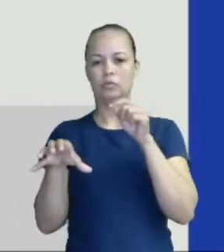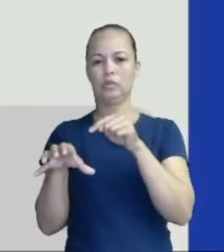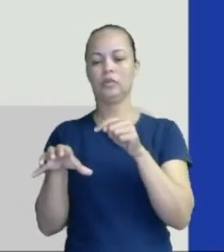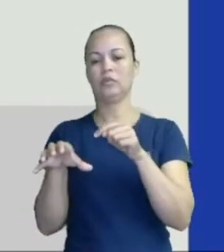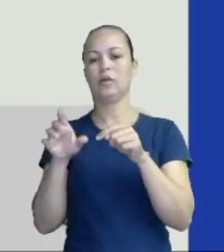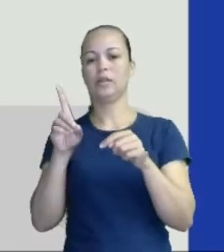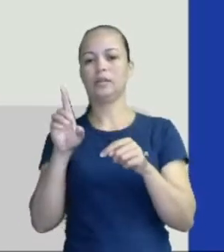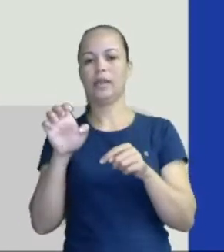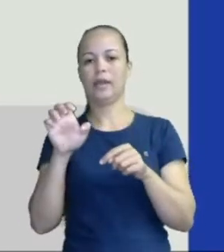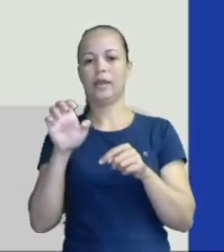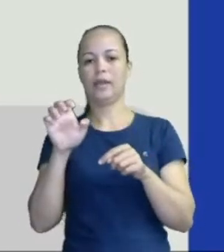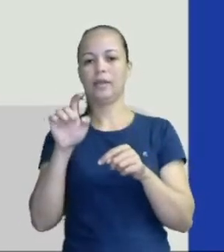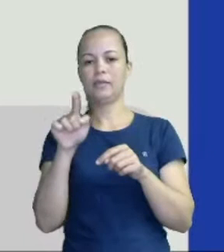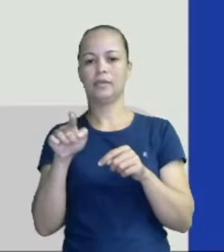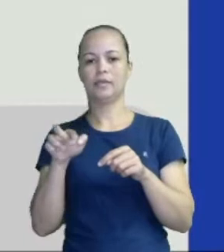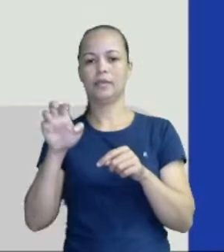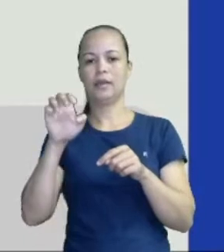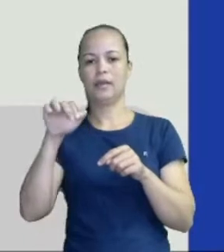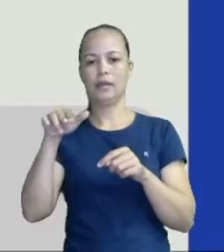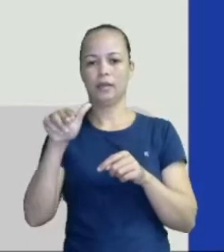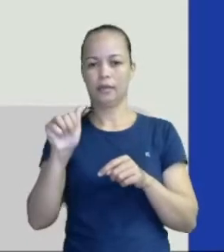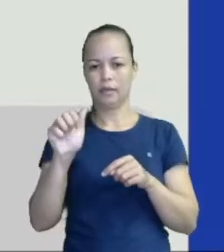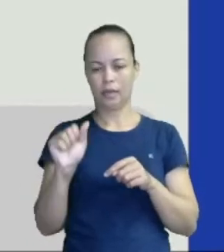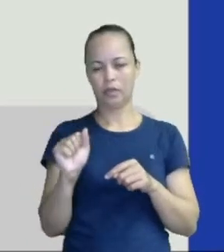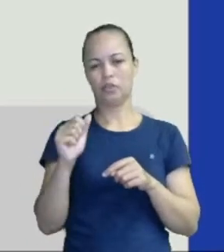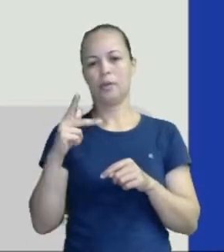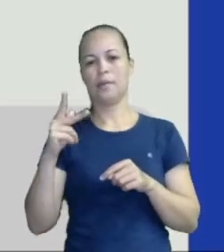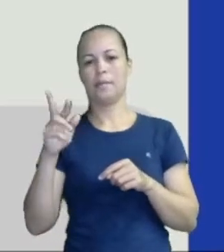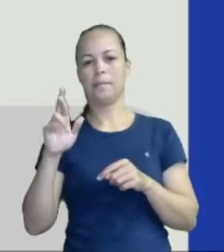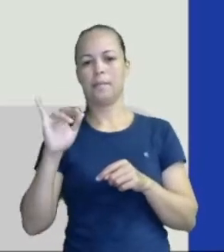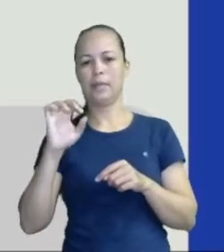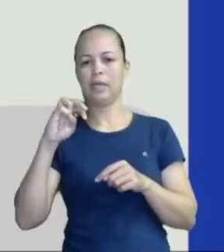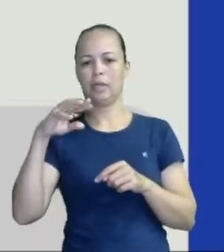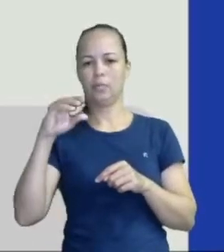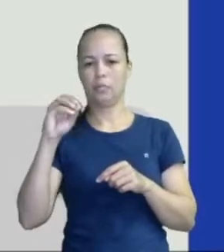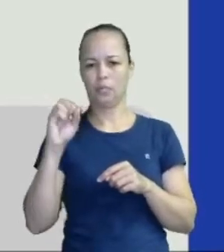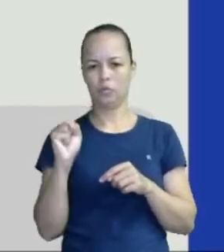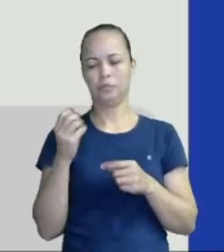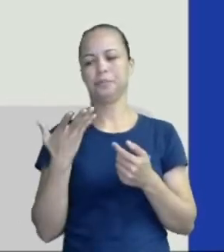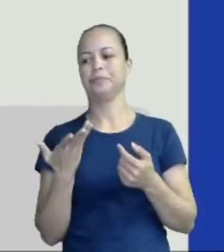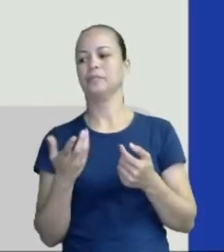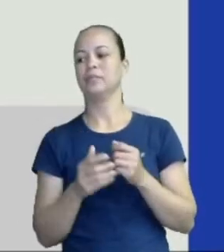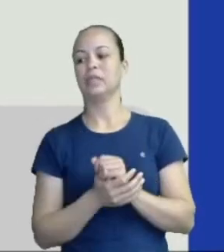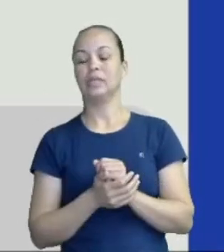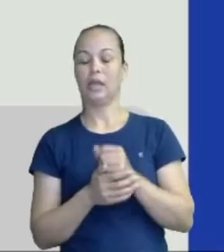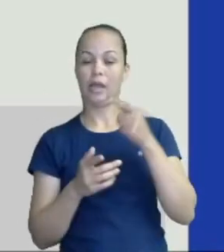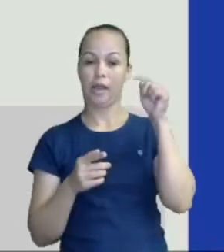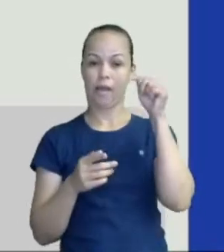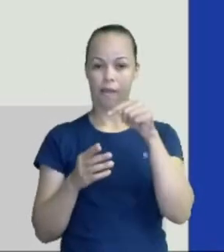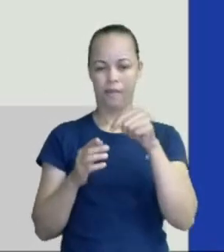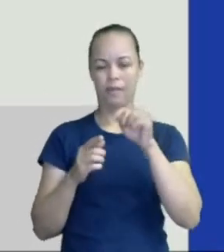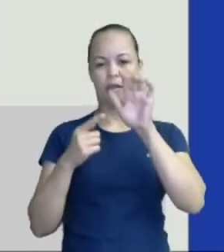dezenas primos, tá certo? Então, está aí o crivo de Eratóstenes, tá?